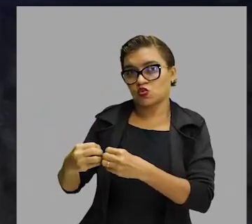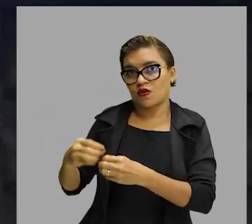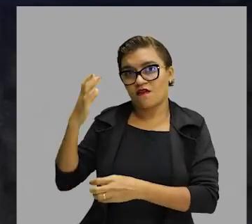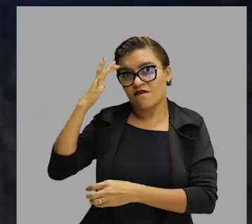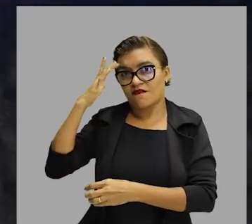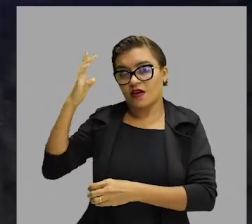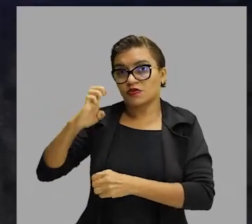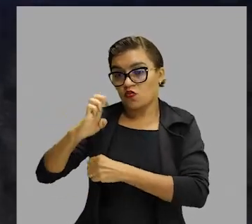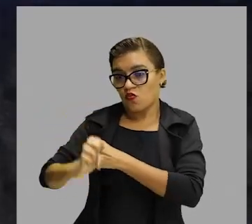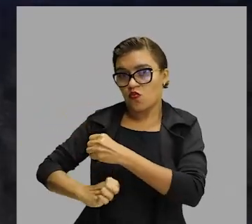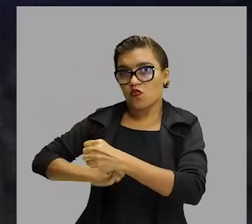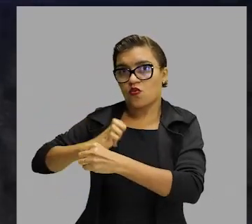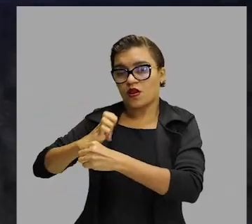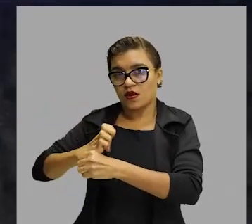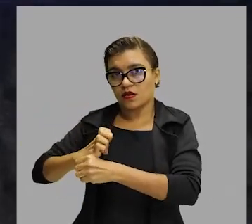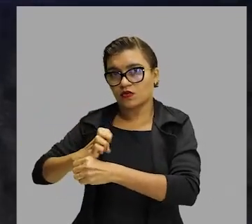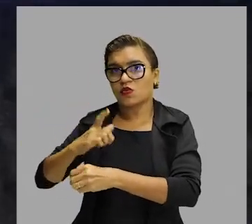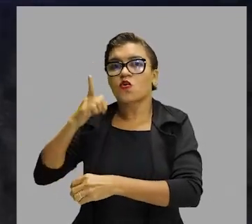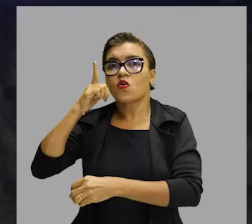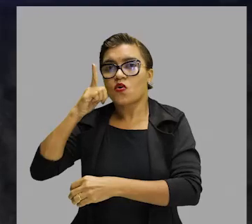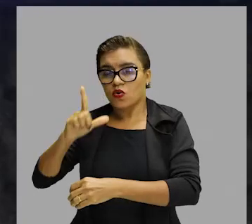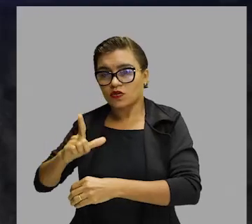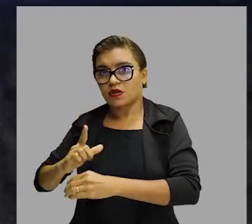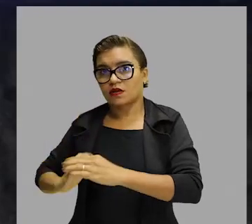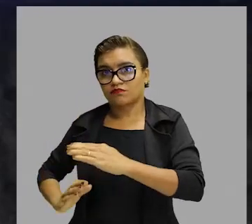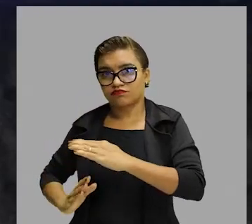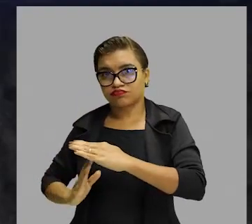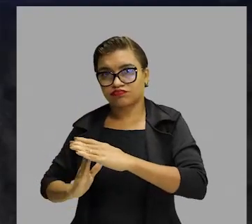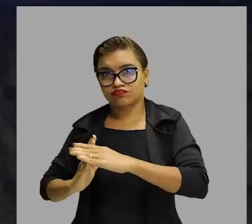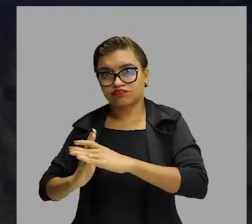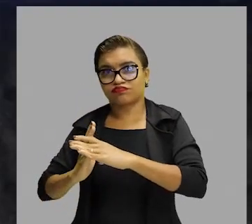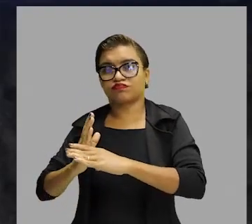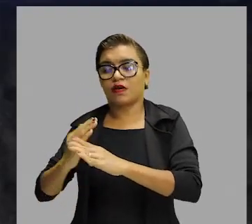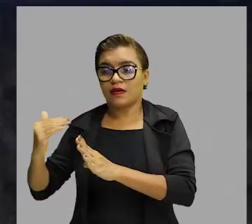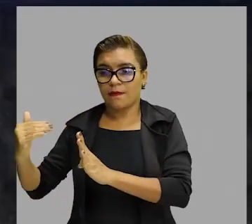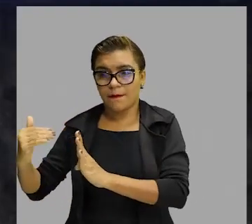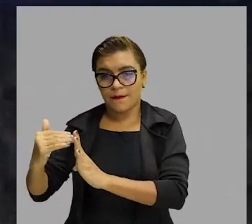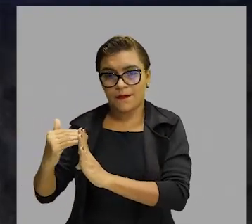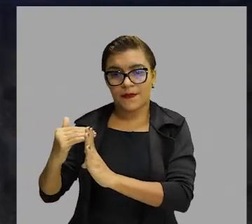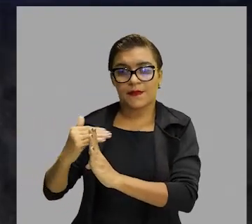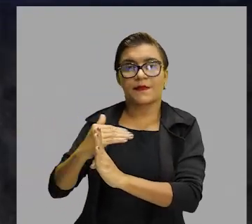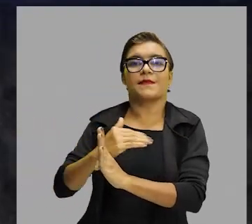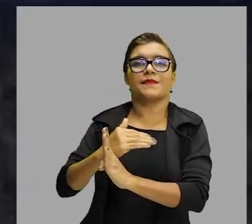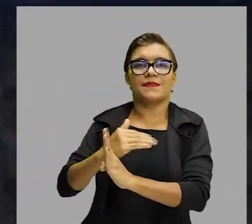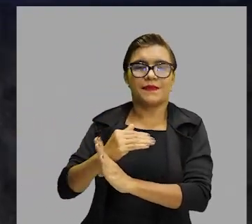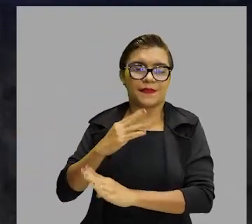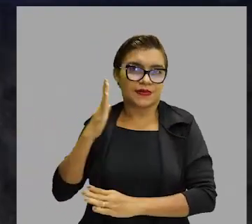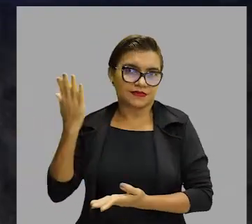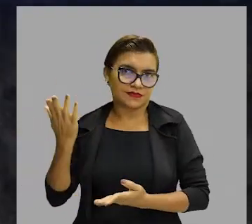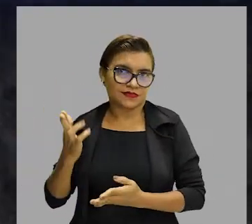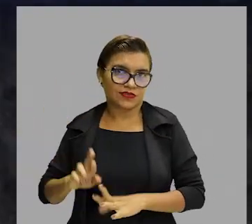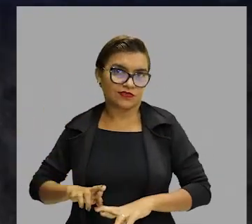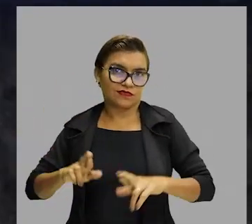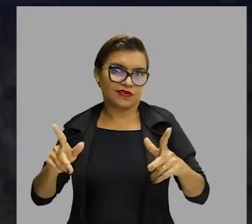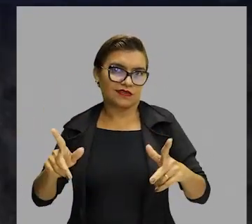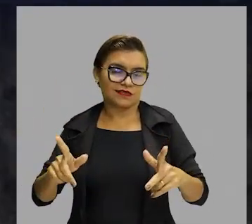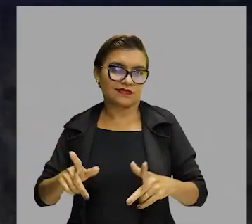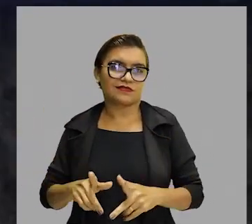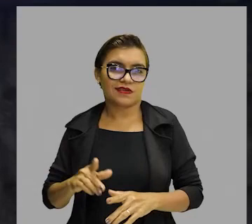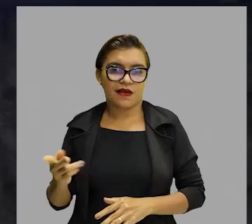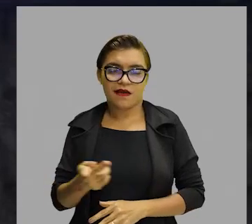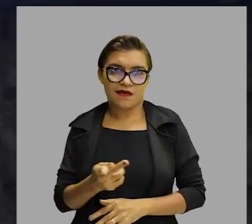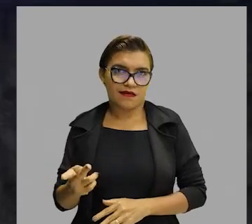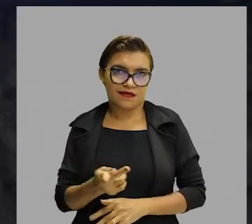facilmente o elétron passa da camada de condução, de valência para a camada de condução, ok? Então, essa é a diferença básica entre eles,